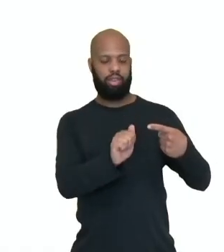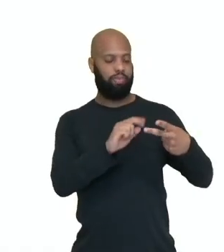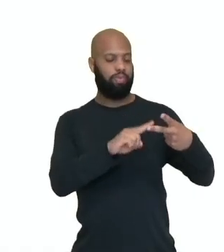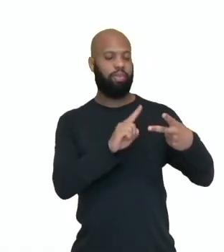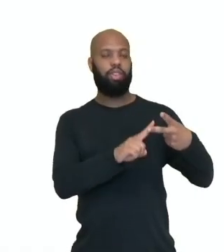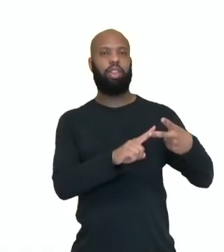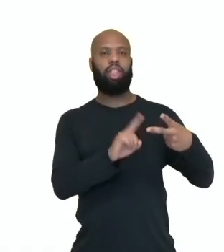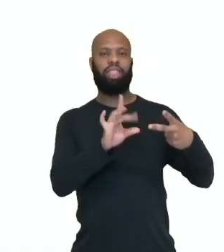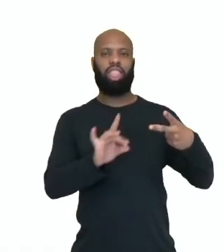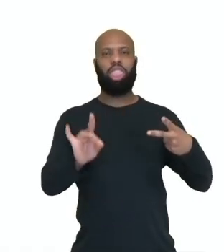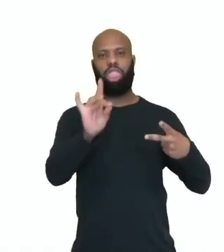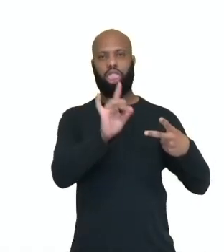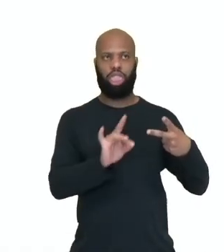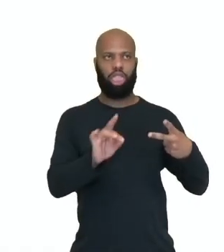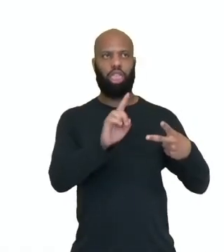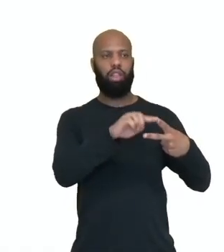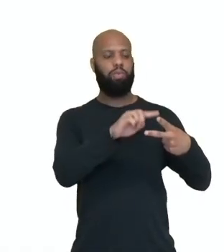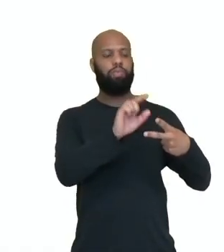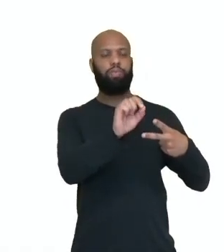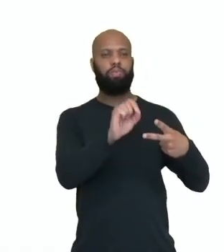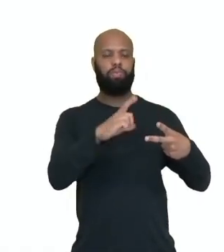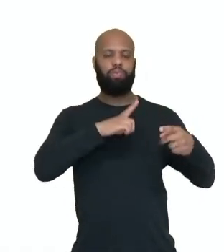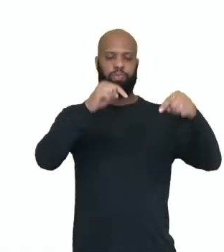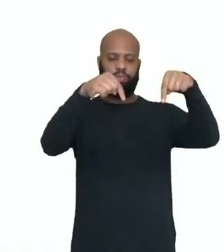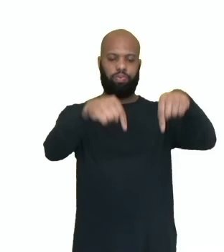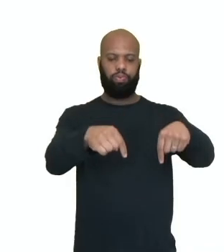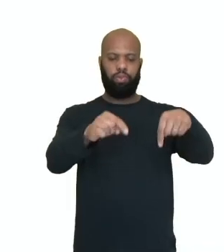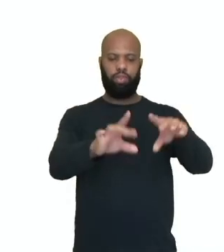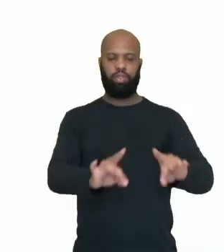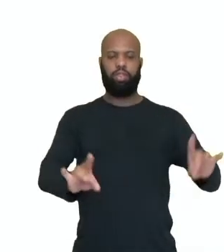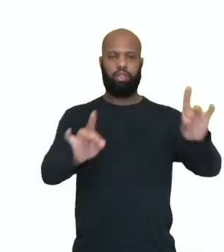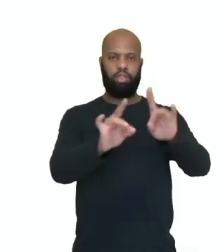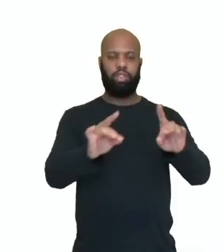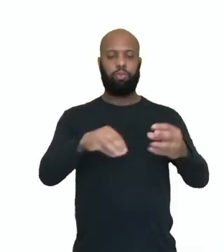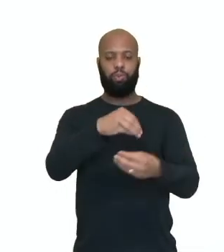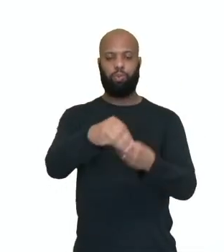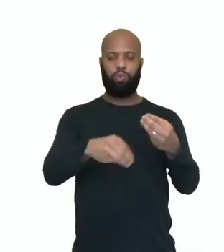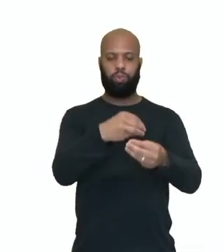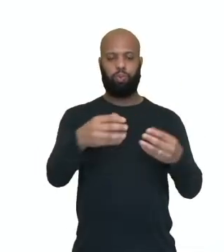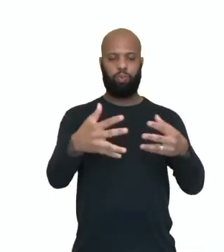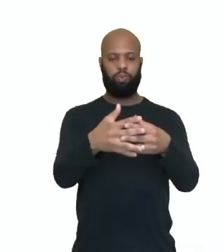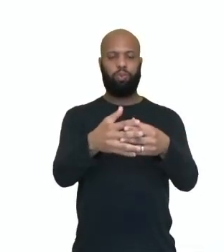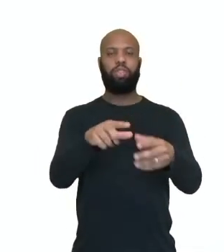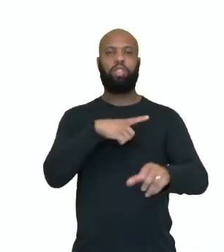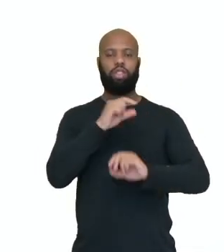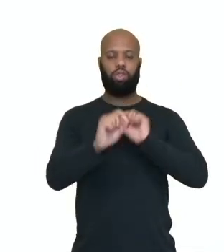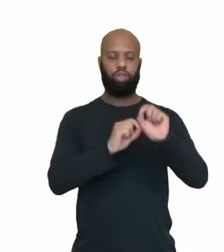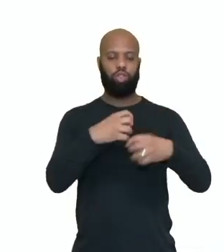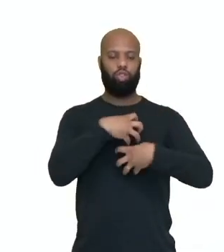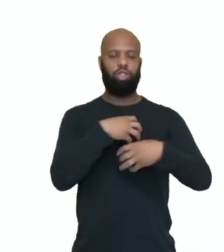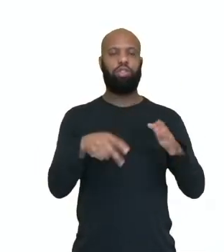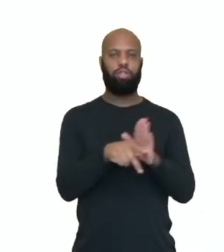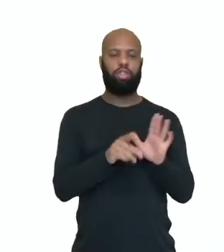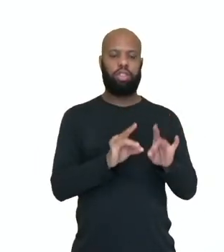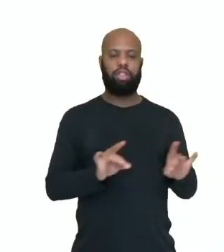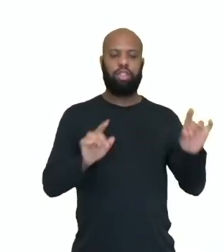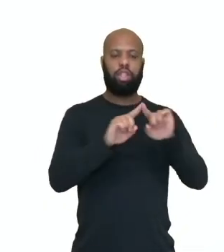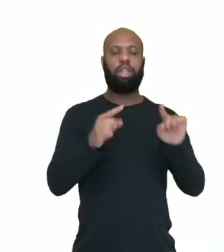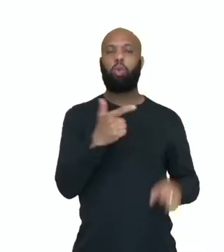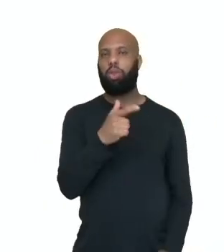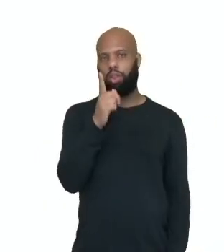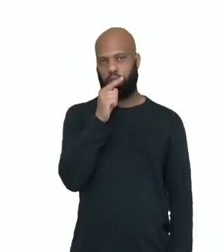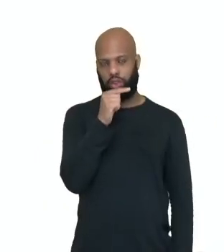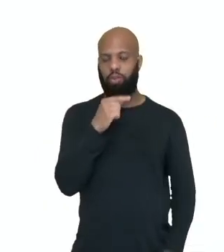Na eletrólise ígnea, o eletrólido é uma substância fundida, isto é, que está no estado líquido sem a presença de